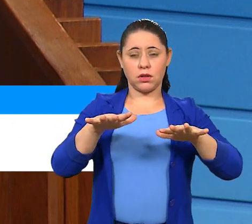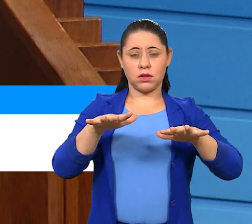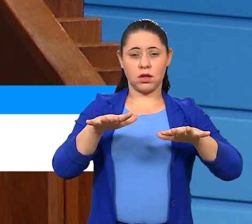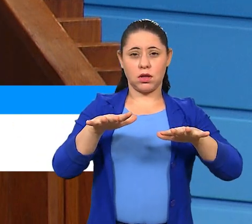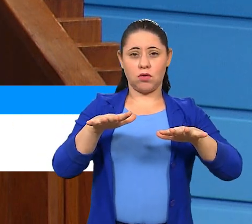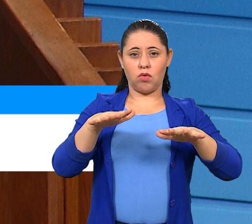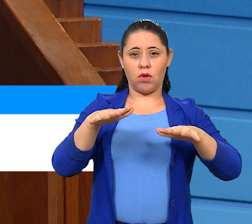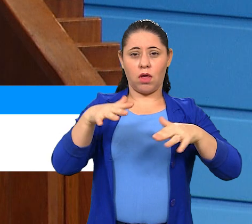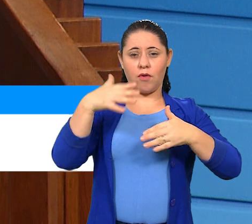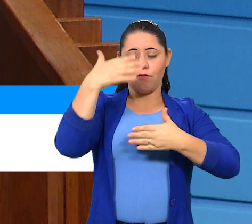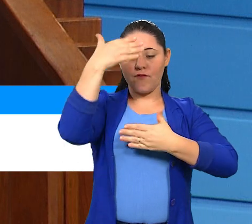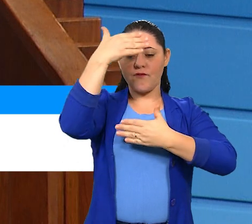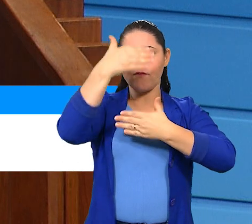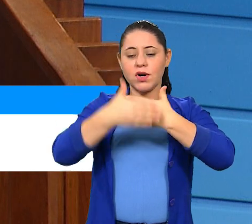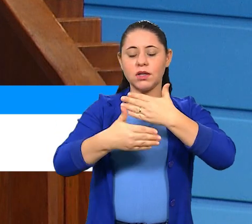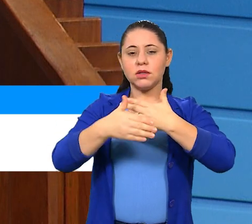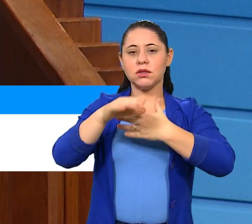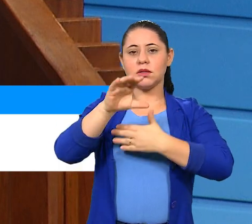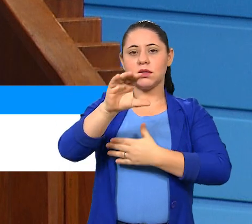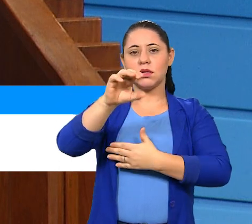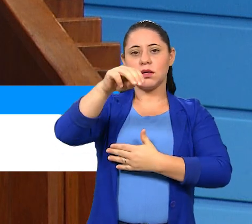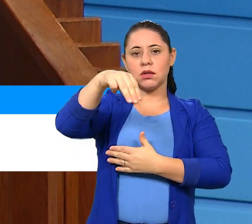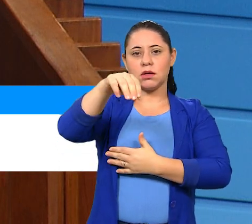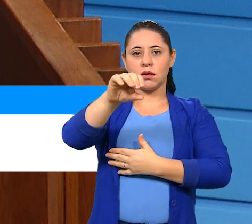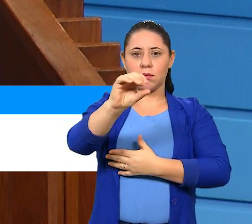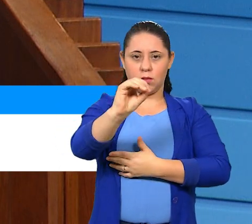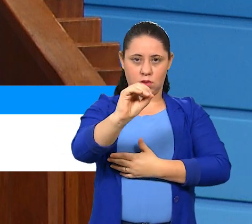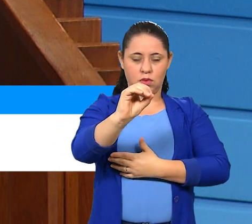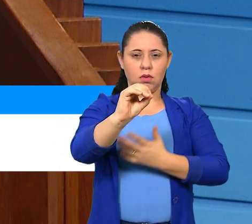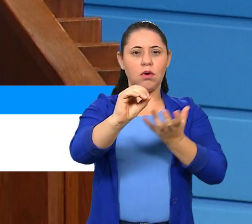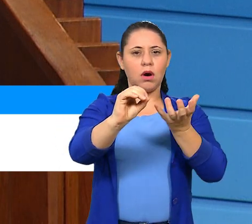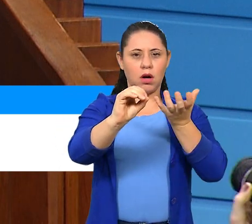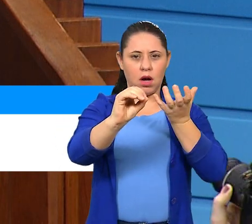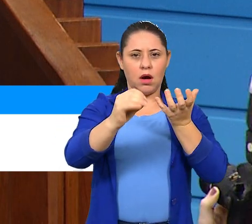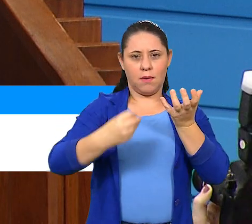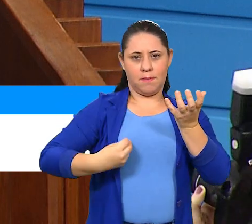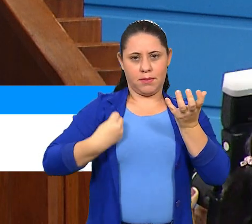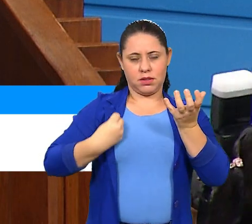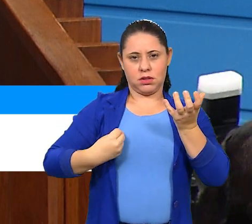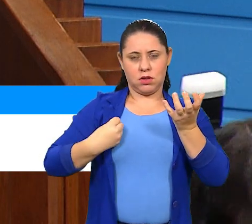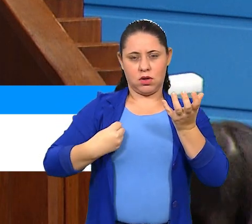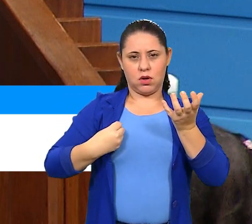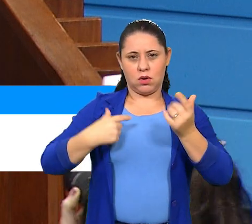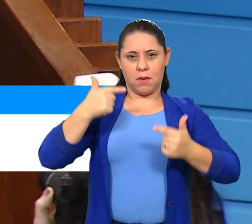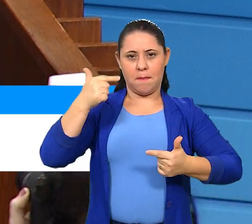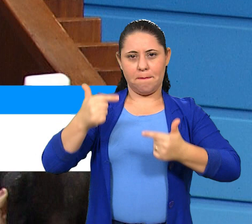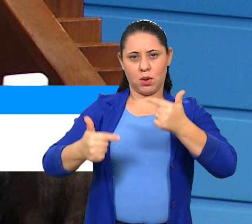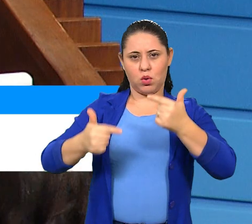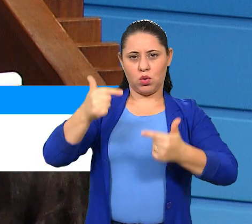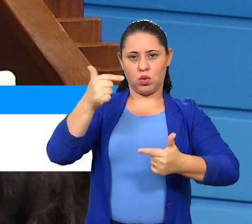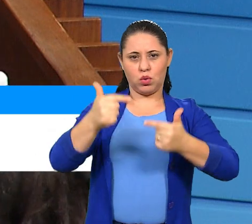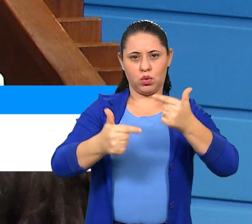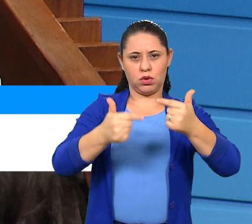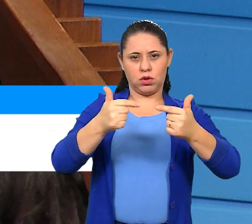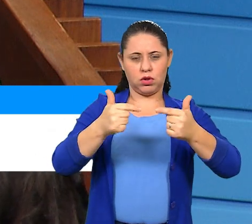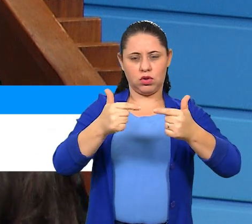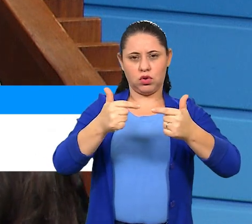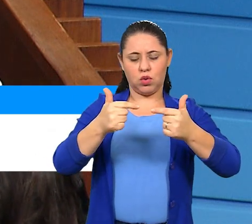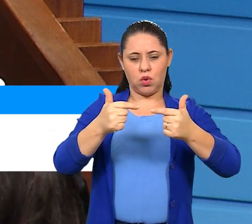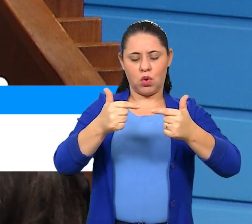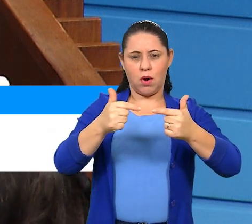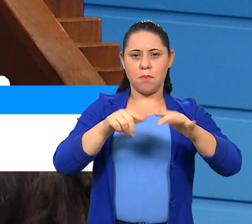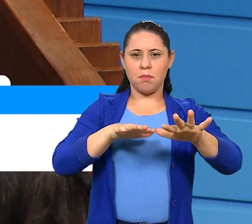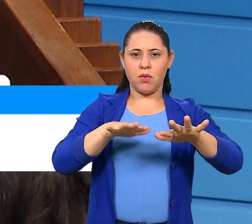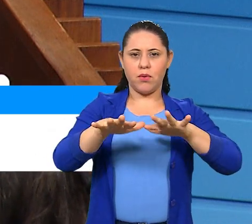dos manifestantes que estão ali na frente do CMO que querem a presença de